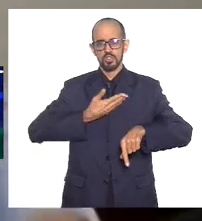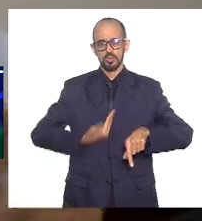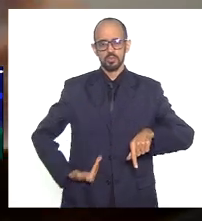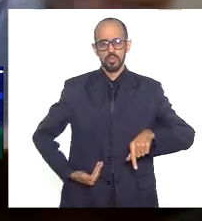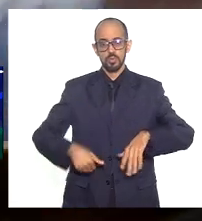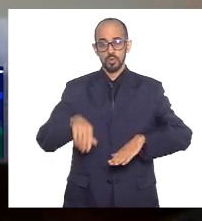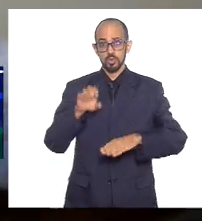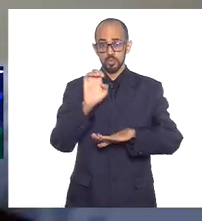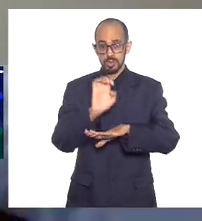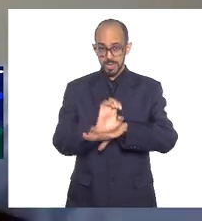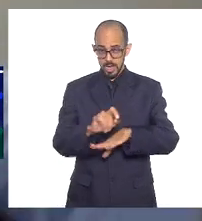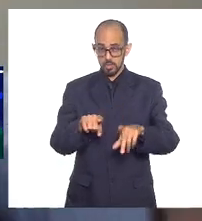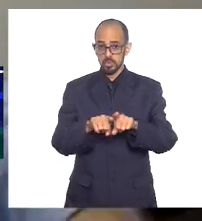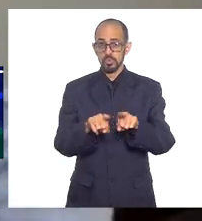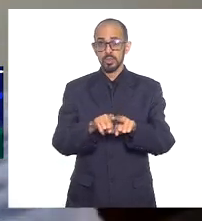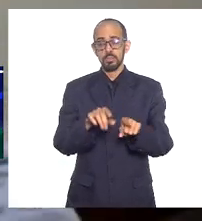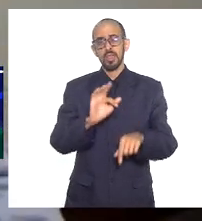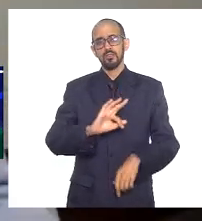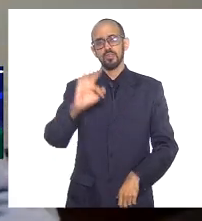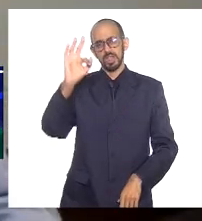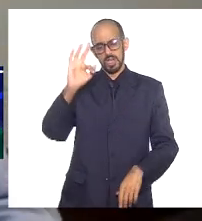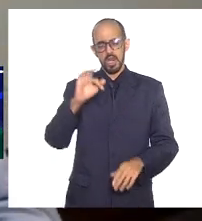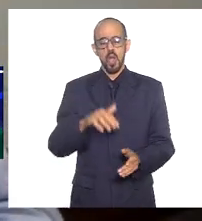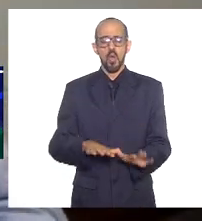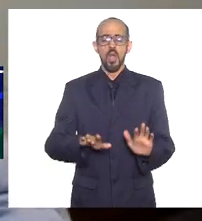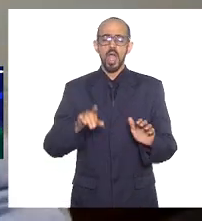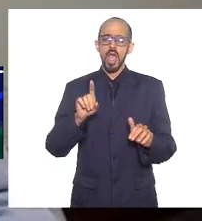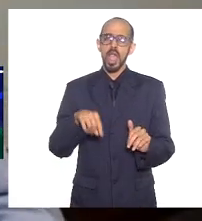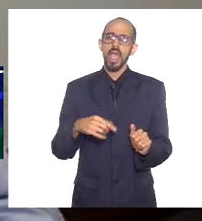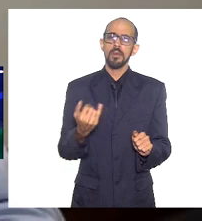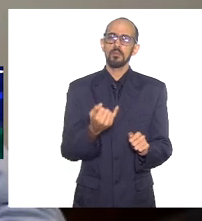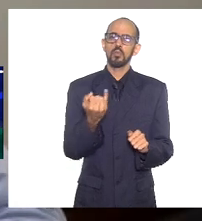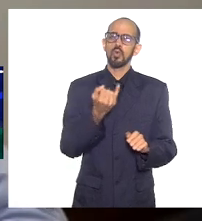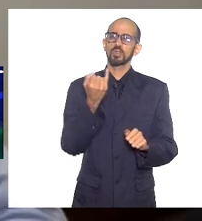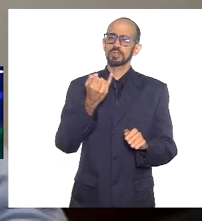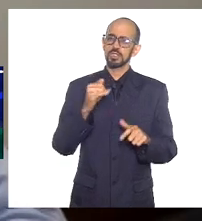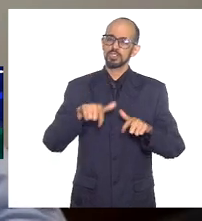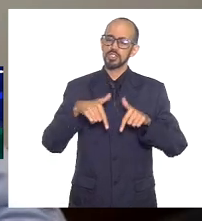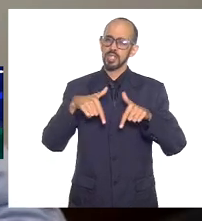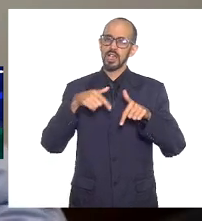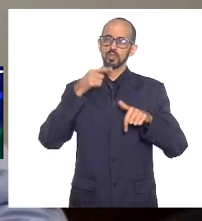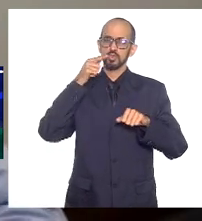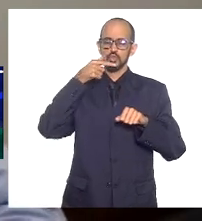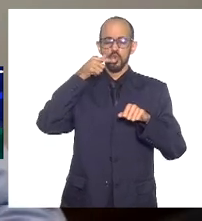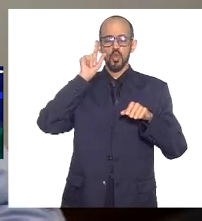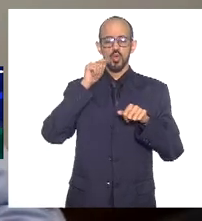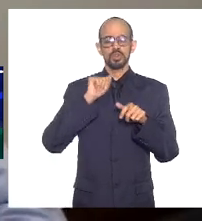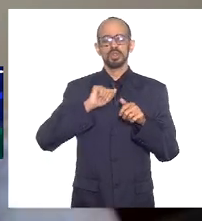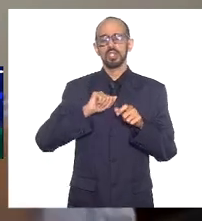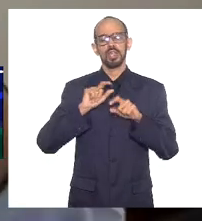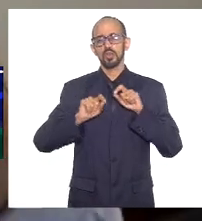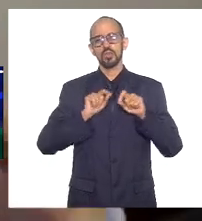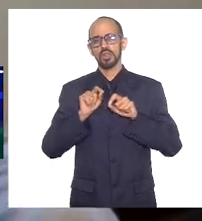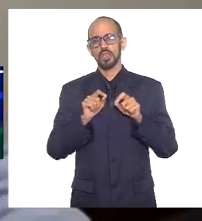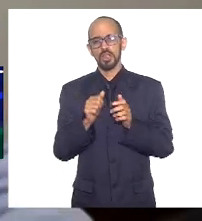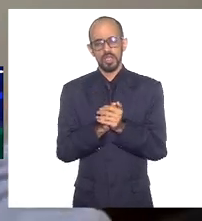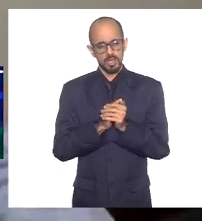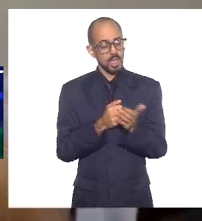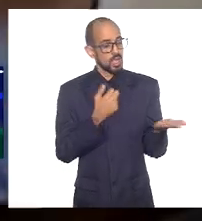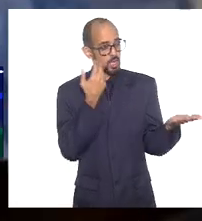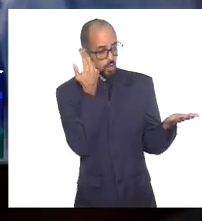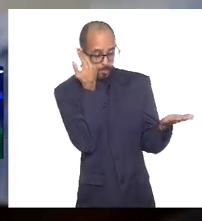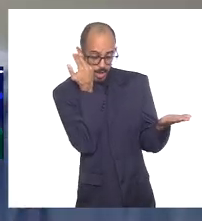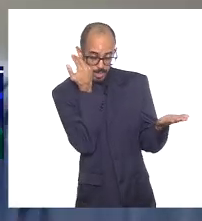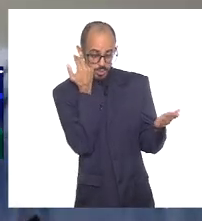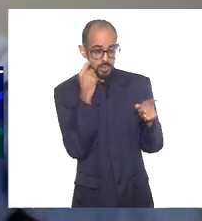estadual e até do serviço público federal então eu quero ressaltar a importância desse ato de ontem que saiu ele é o Marco ele também aqui